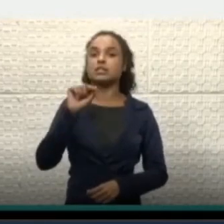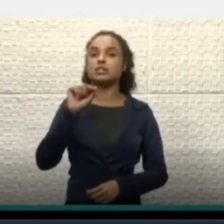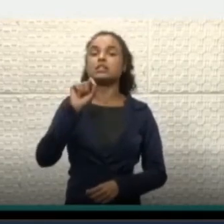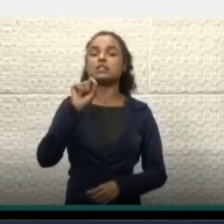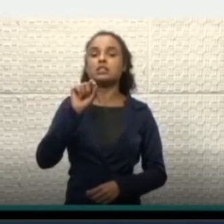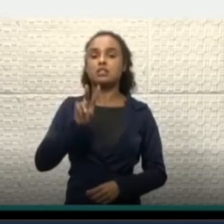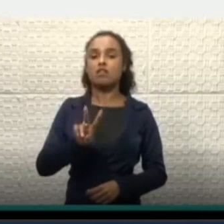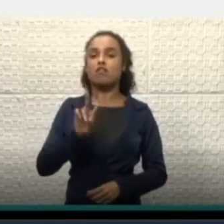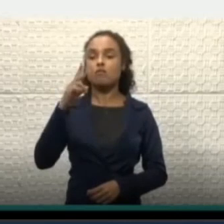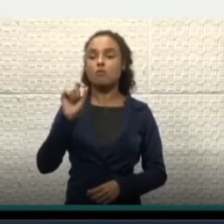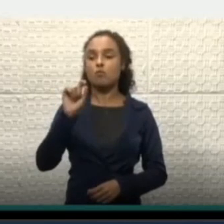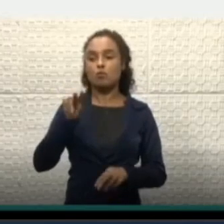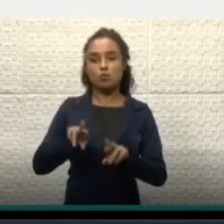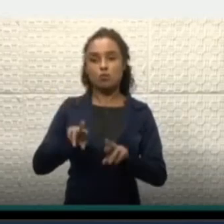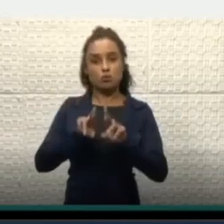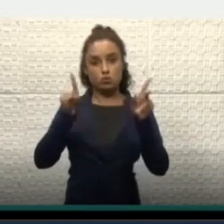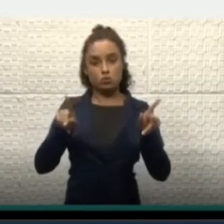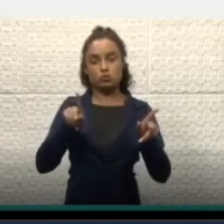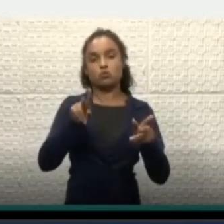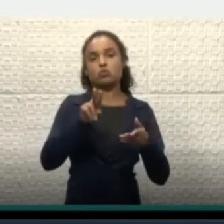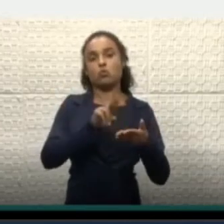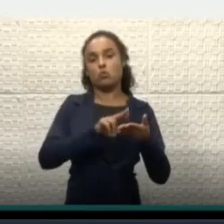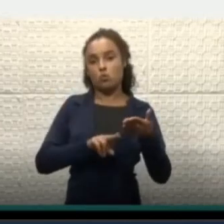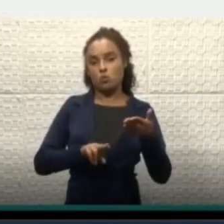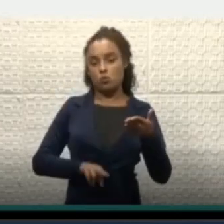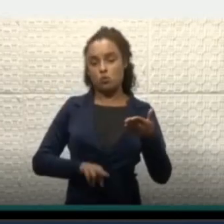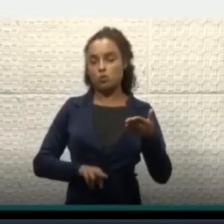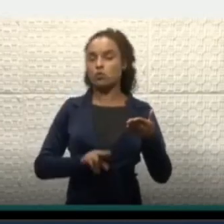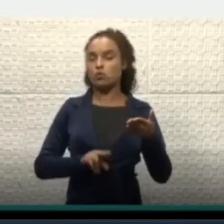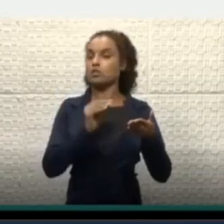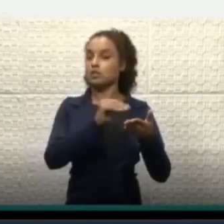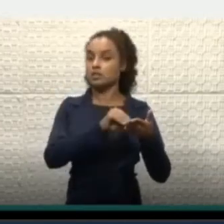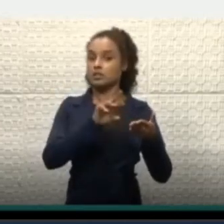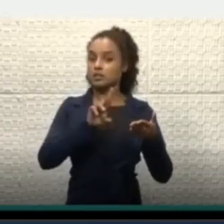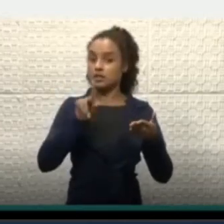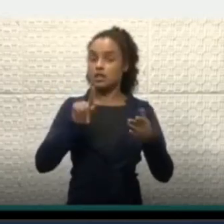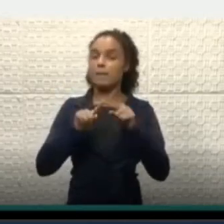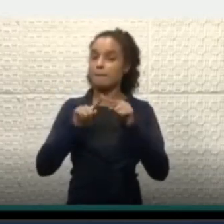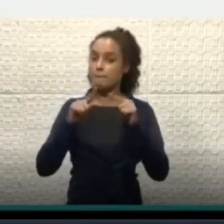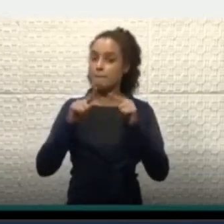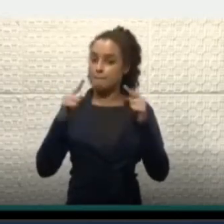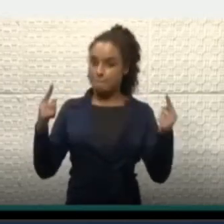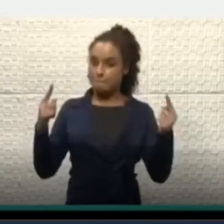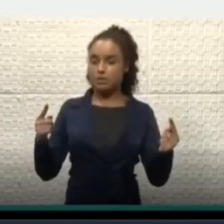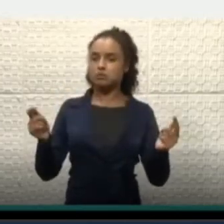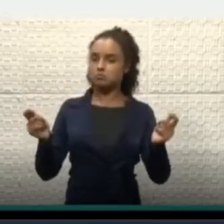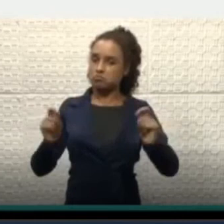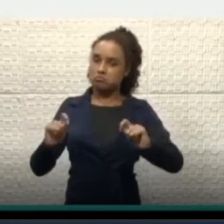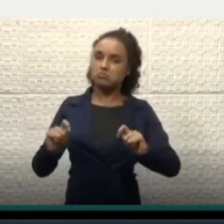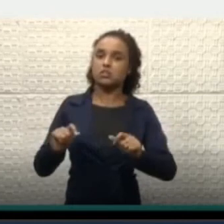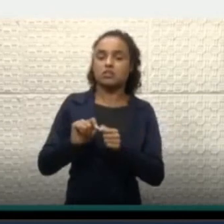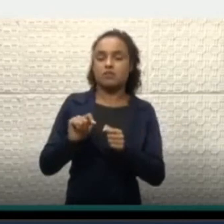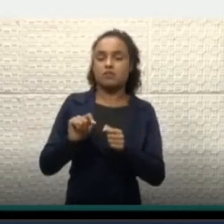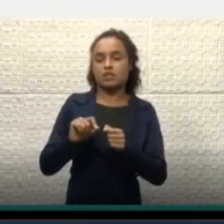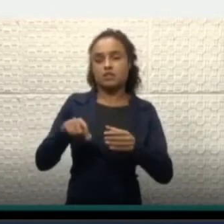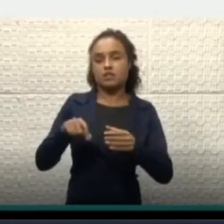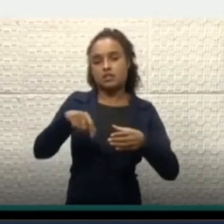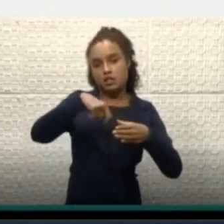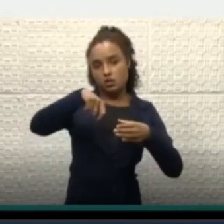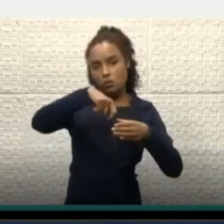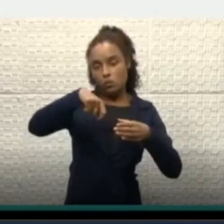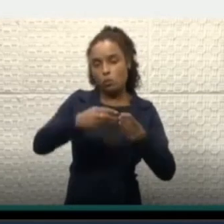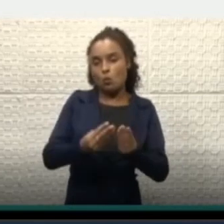valor é diferente do que está no roteiro, mas é totalmente possível para ser feito a diluição. A